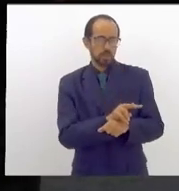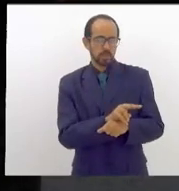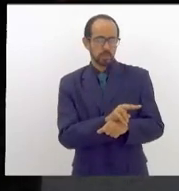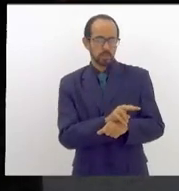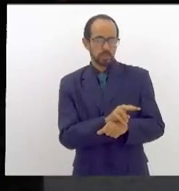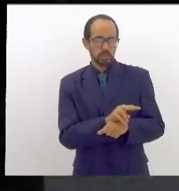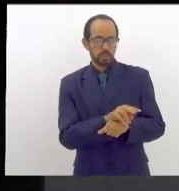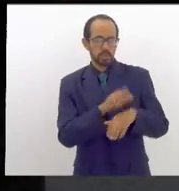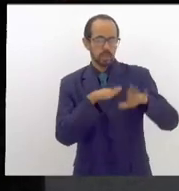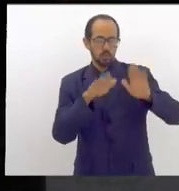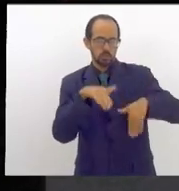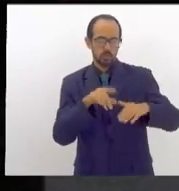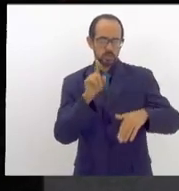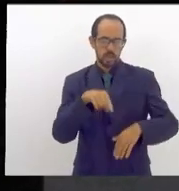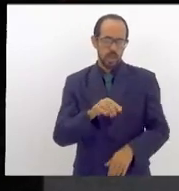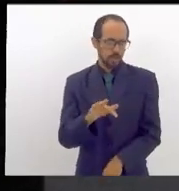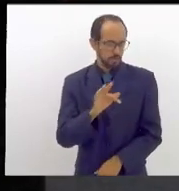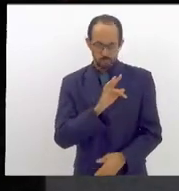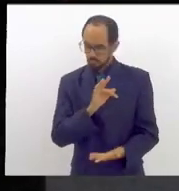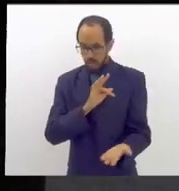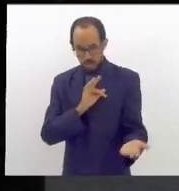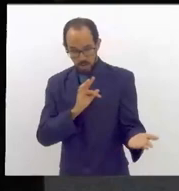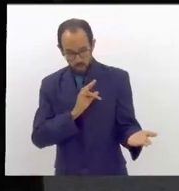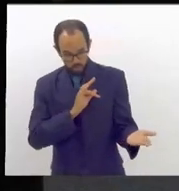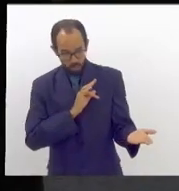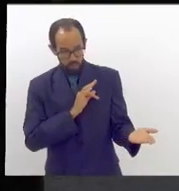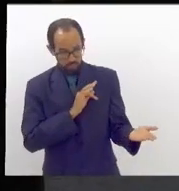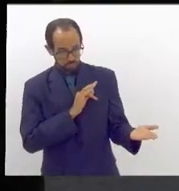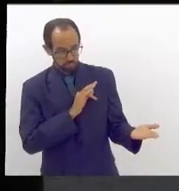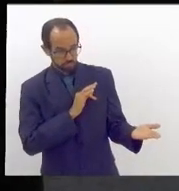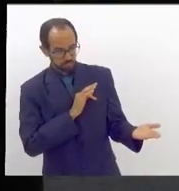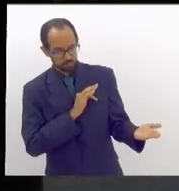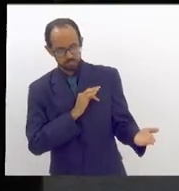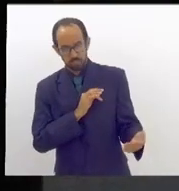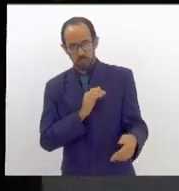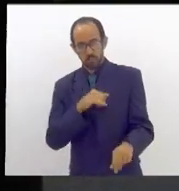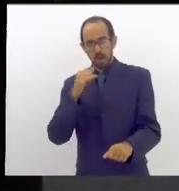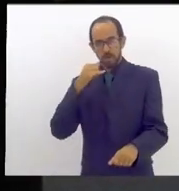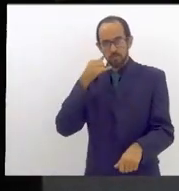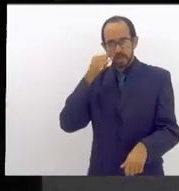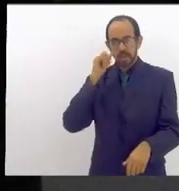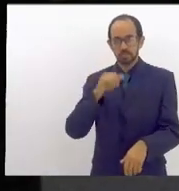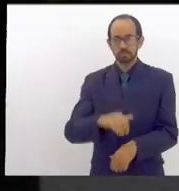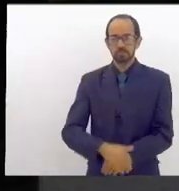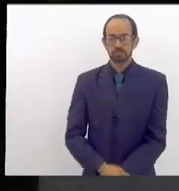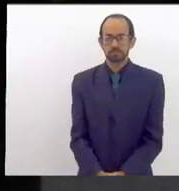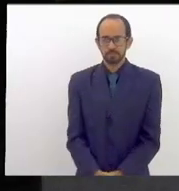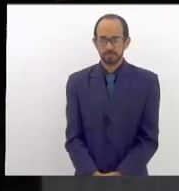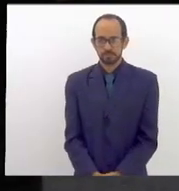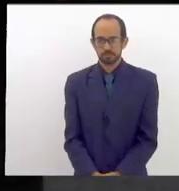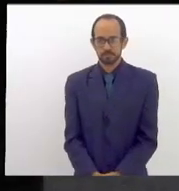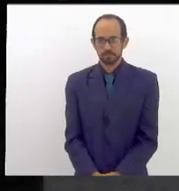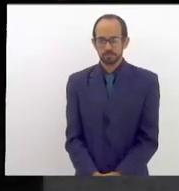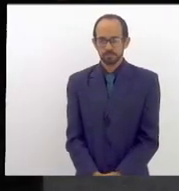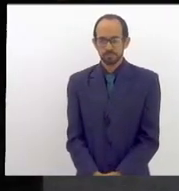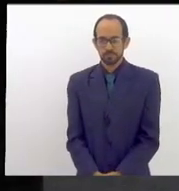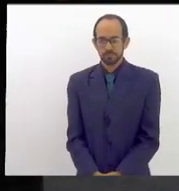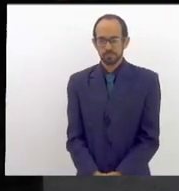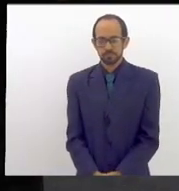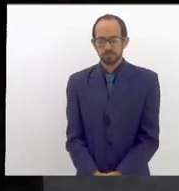talvez algo Marta Rocha de natureza preventiva eu não sei vou concluir